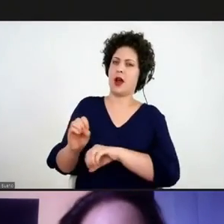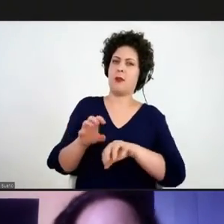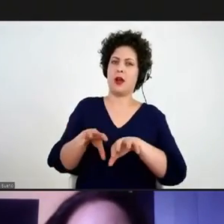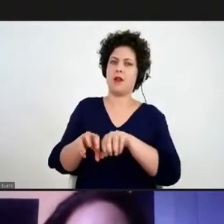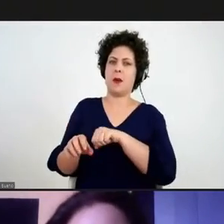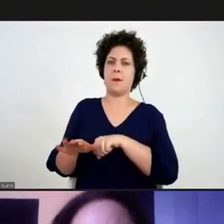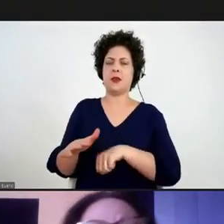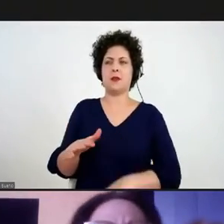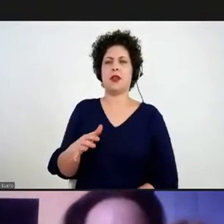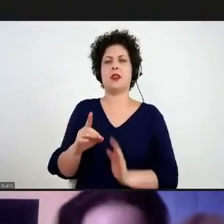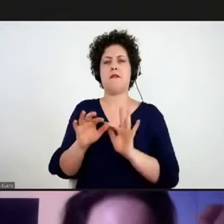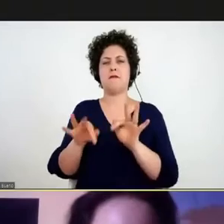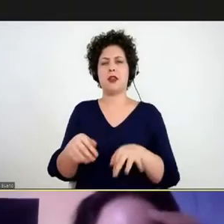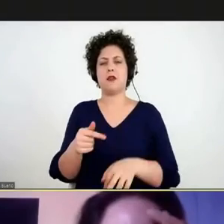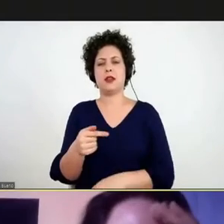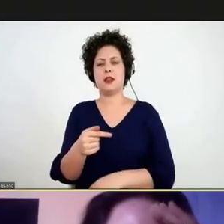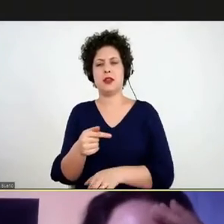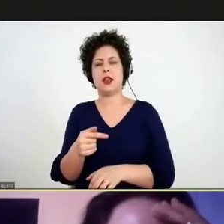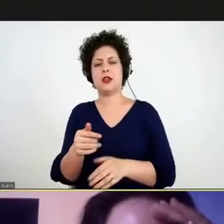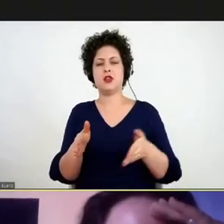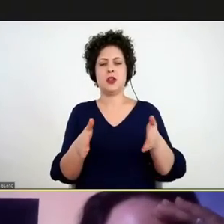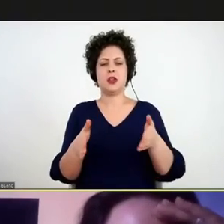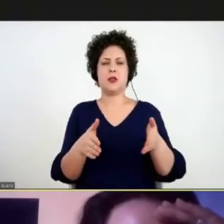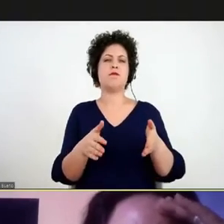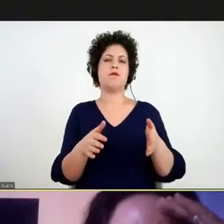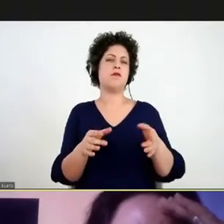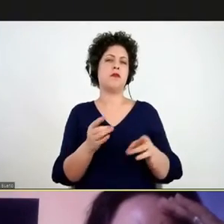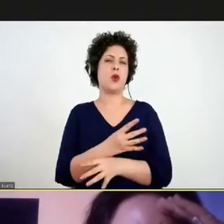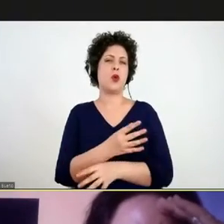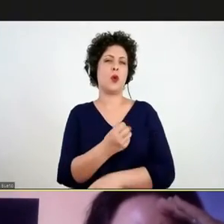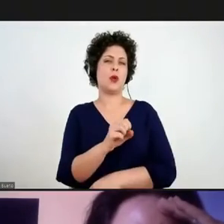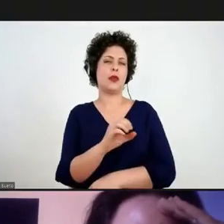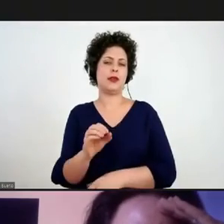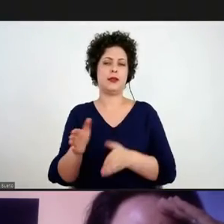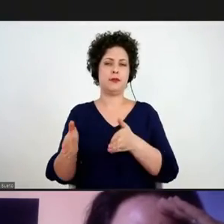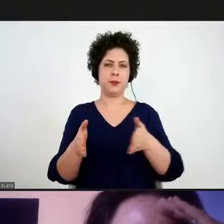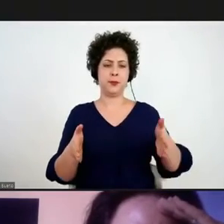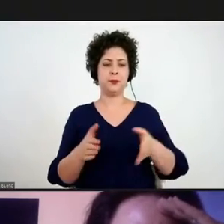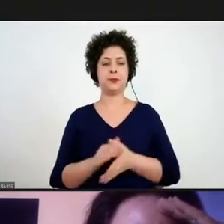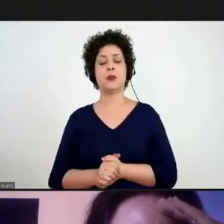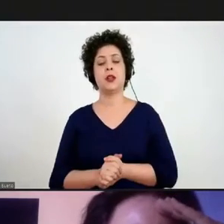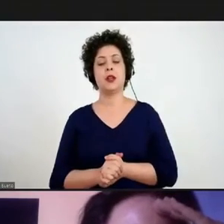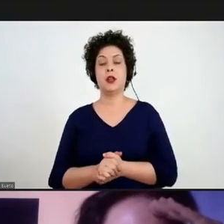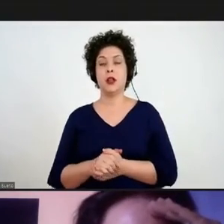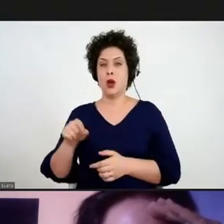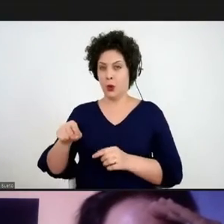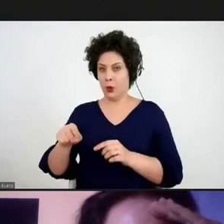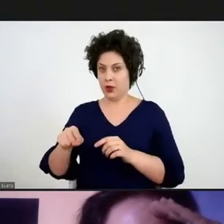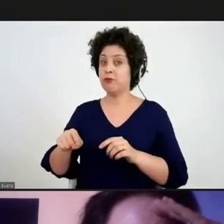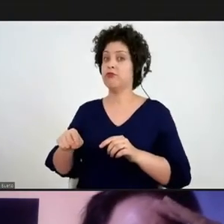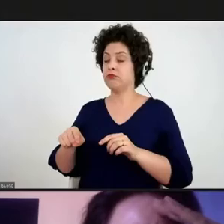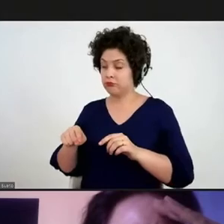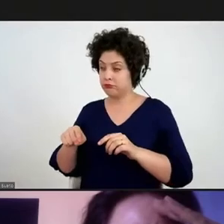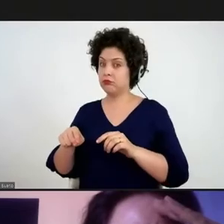entrei final de 77, formei em 80. E aí, o que ficava muito claro